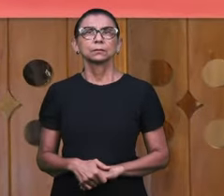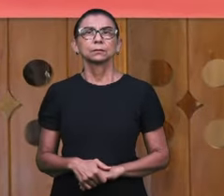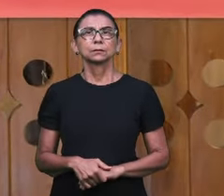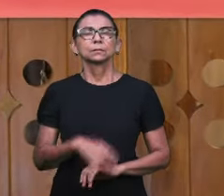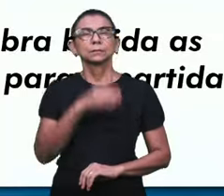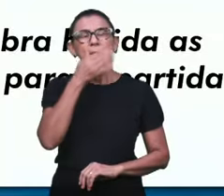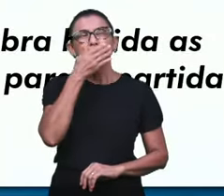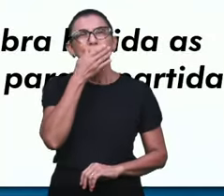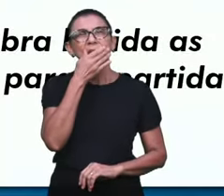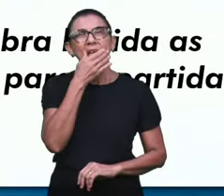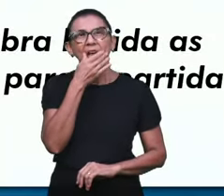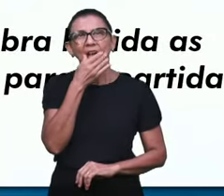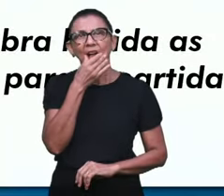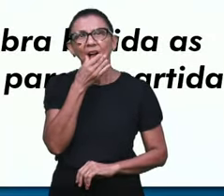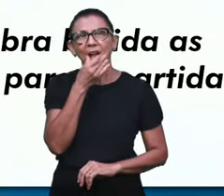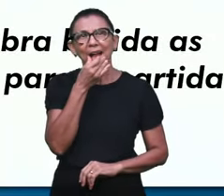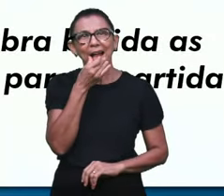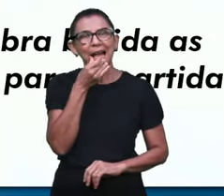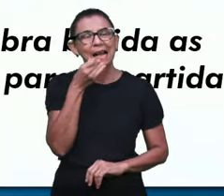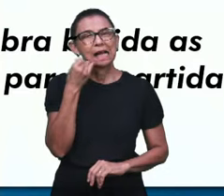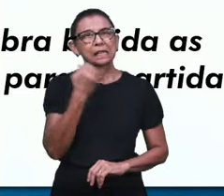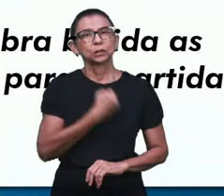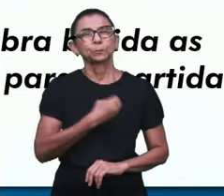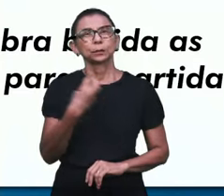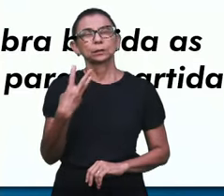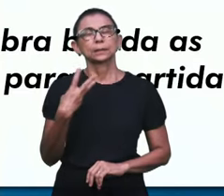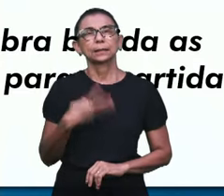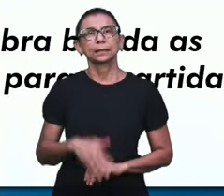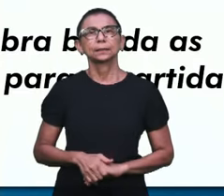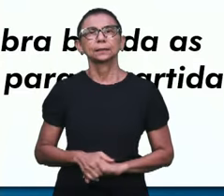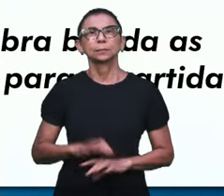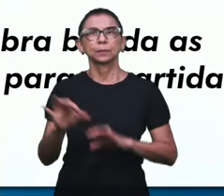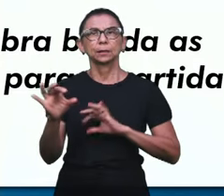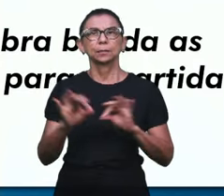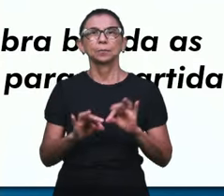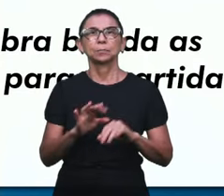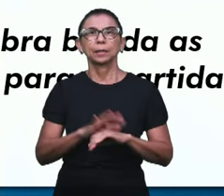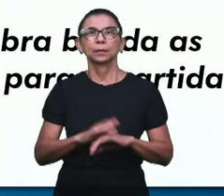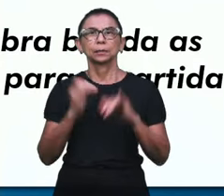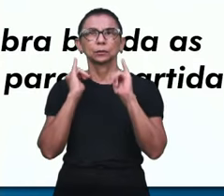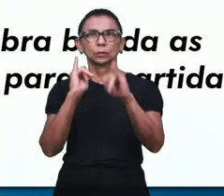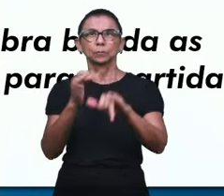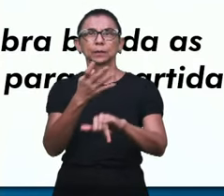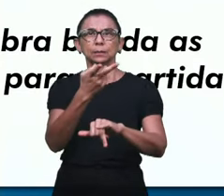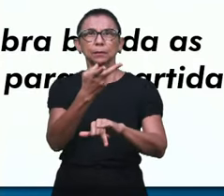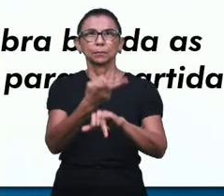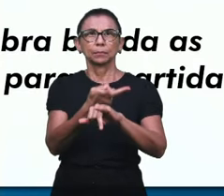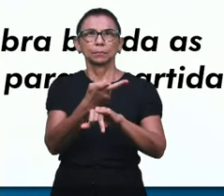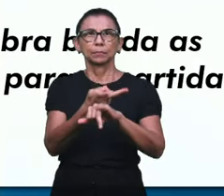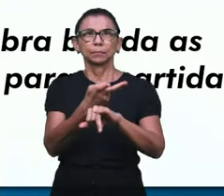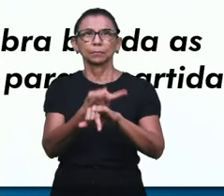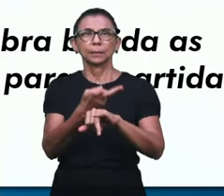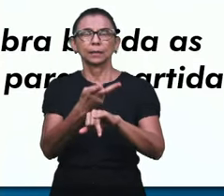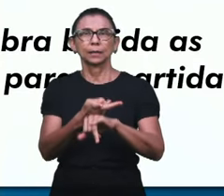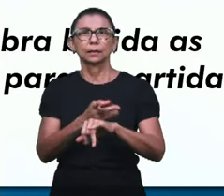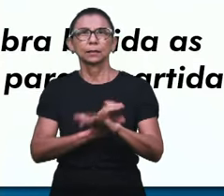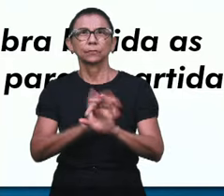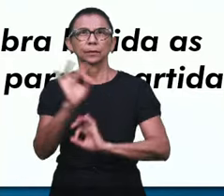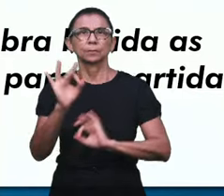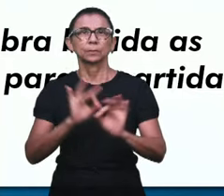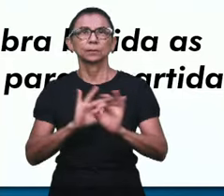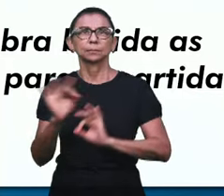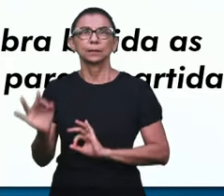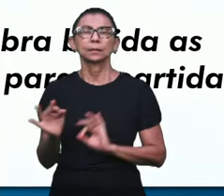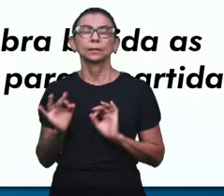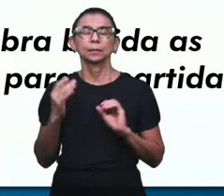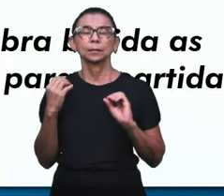Mais uma. Números 10:2. Faze 2 trombetas de prata, de obra batida as farás, e te serão para